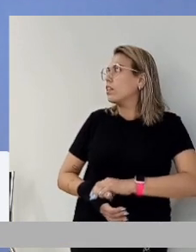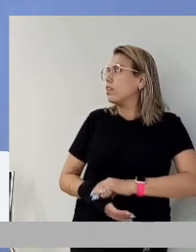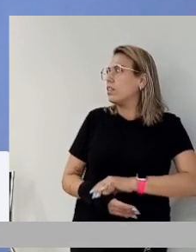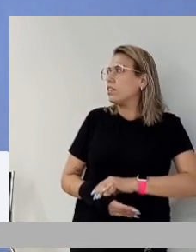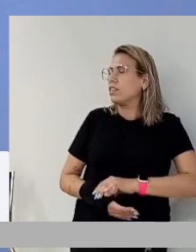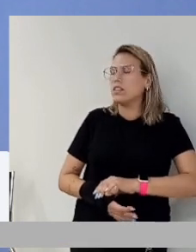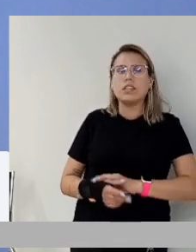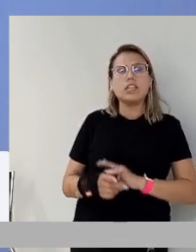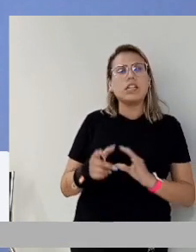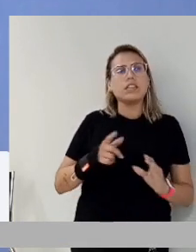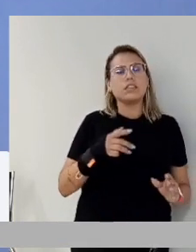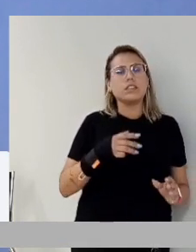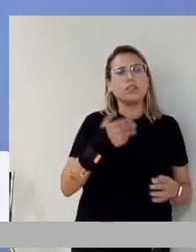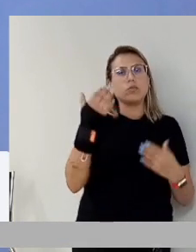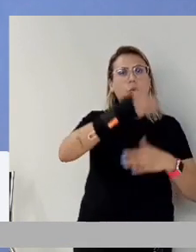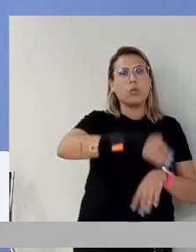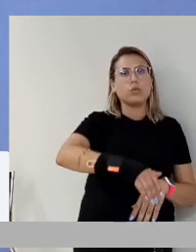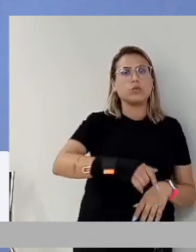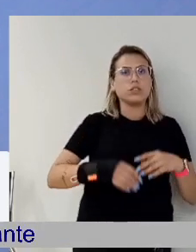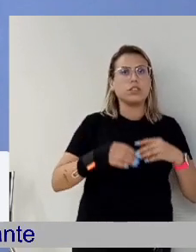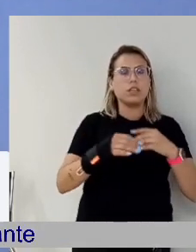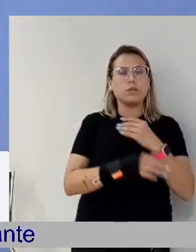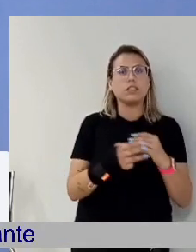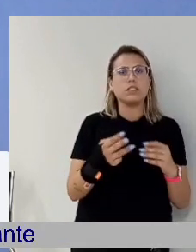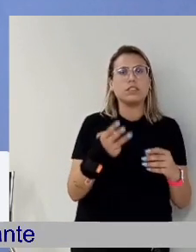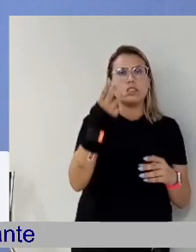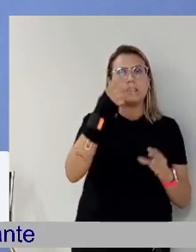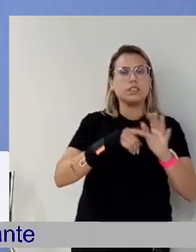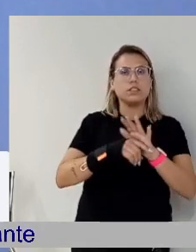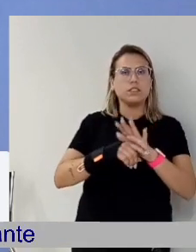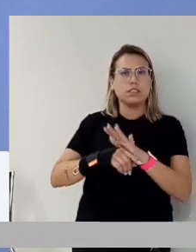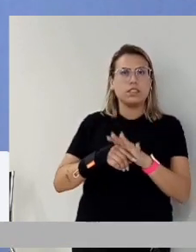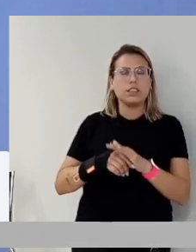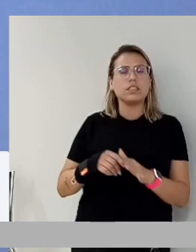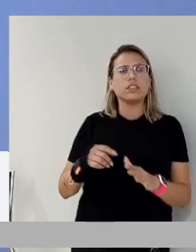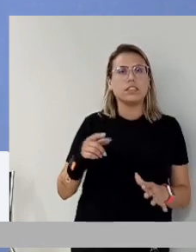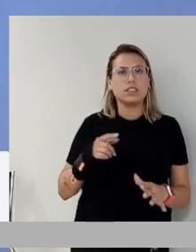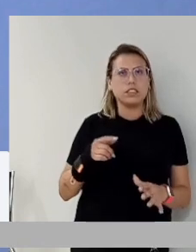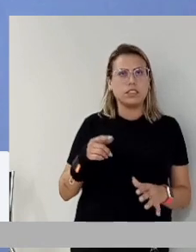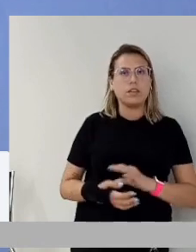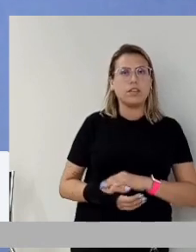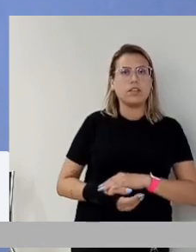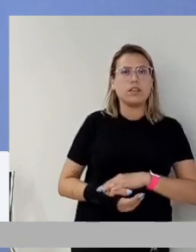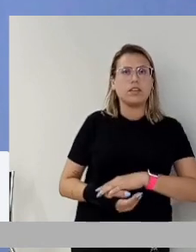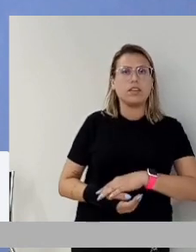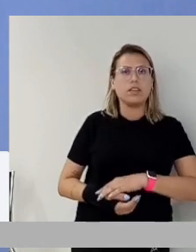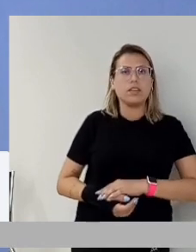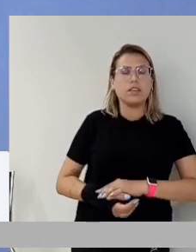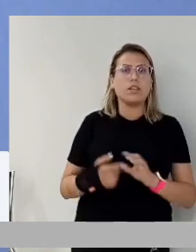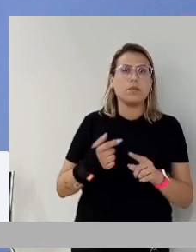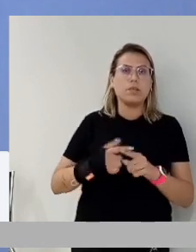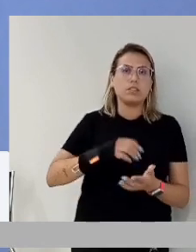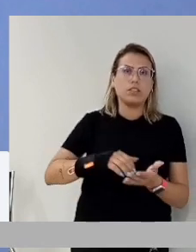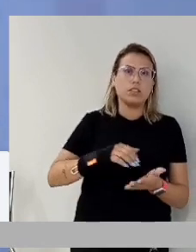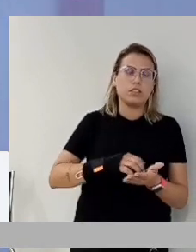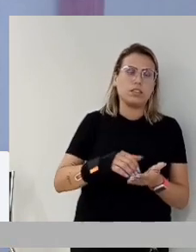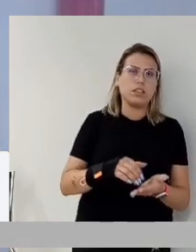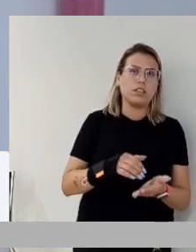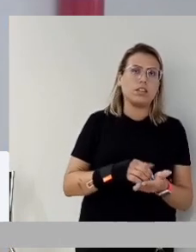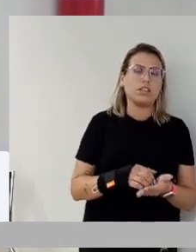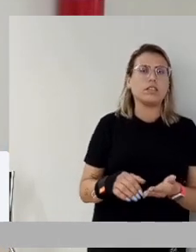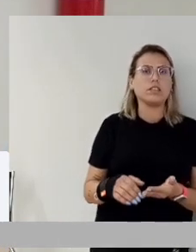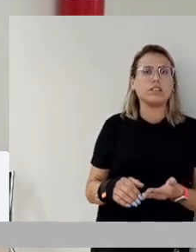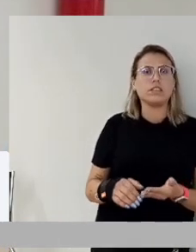o tem três fiscais ambientais tá interessante para poder trabalhar é tem que ter o fiscal até porque hoje a secretaria que quem funciona o secretário